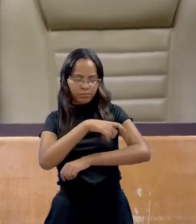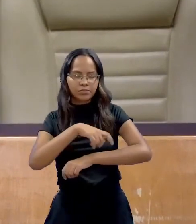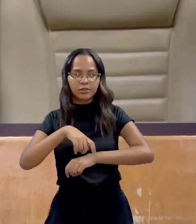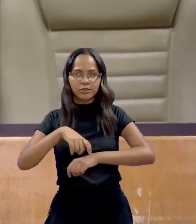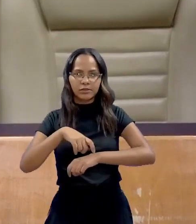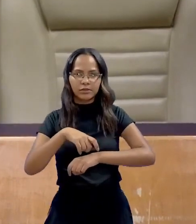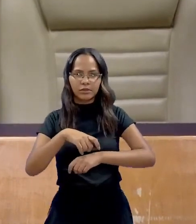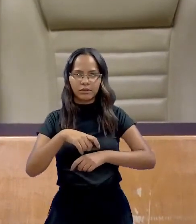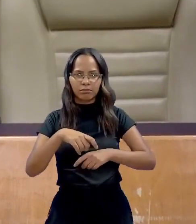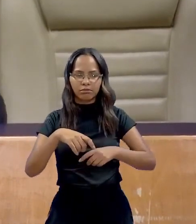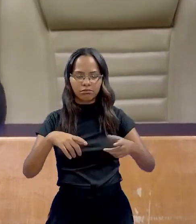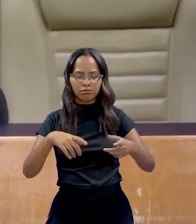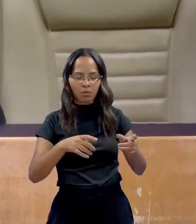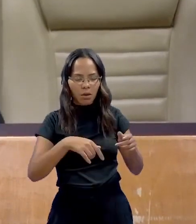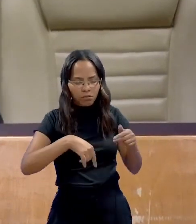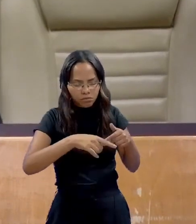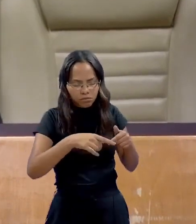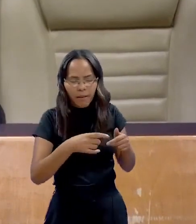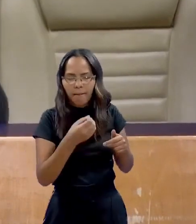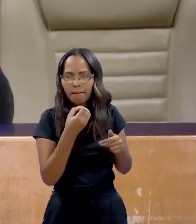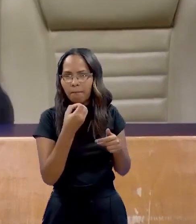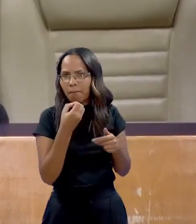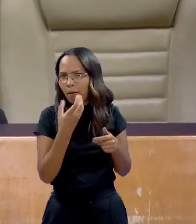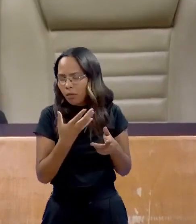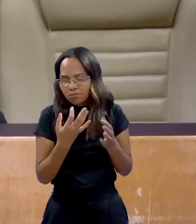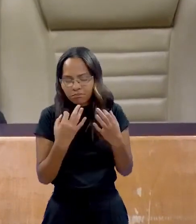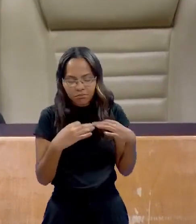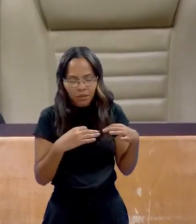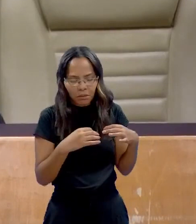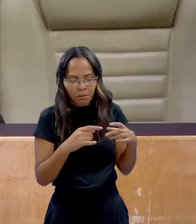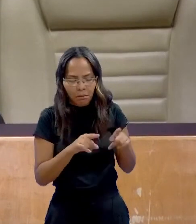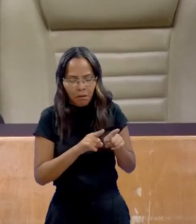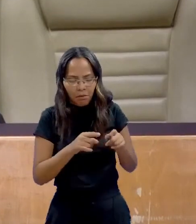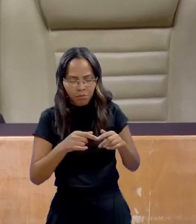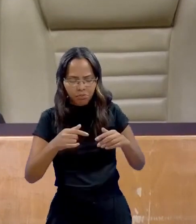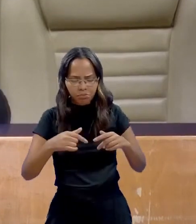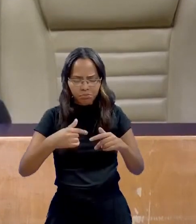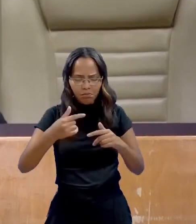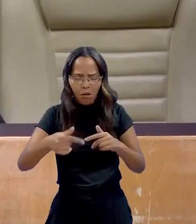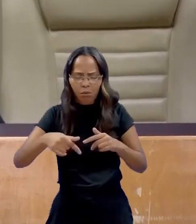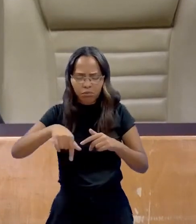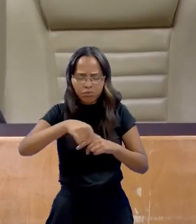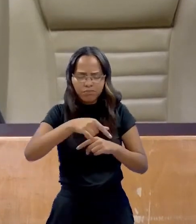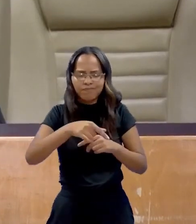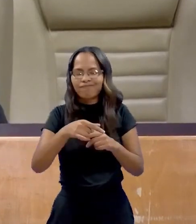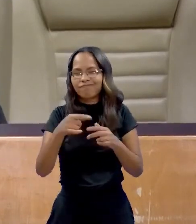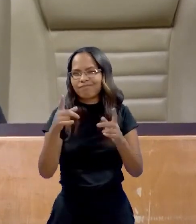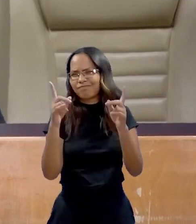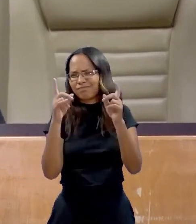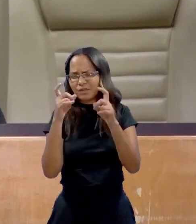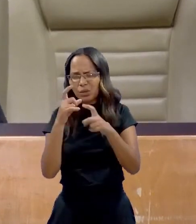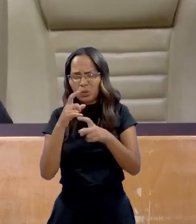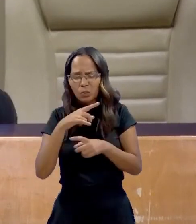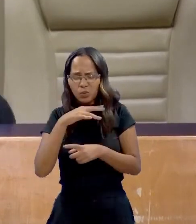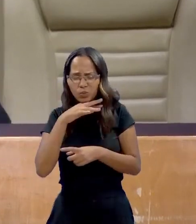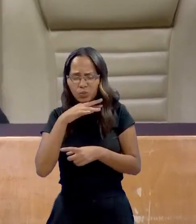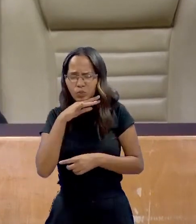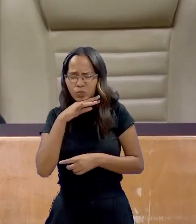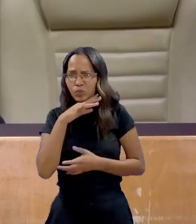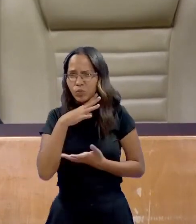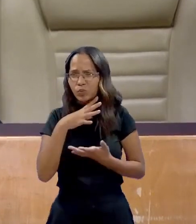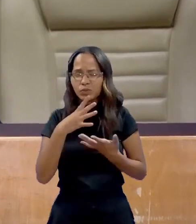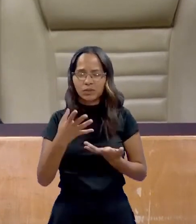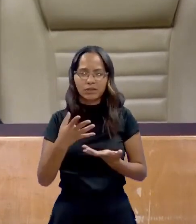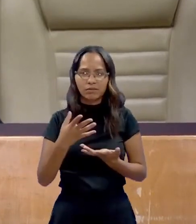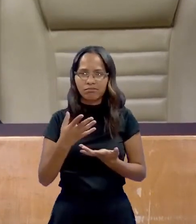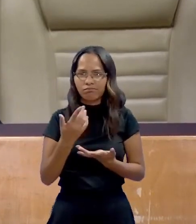feita, recapeada, e a outra pista está em péssimas condições. O asfalto, muito ruim. Então, eu gostaria de pedir ao